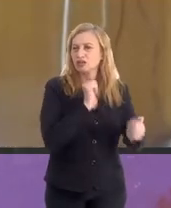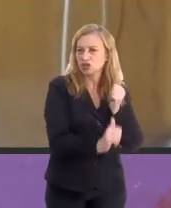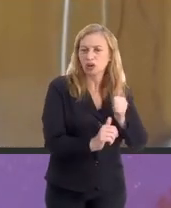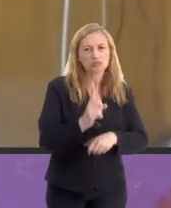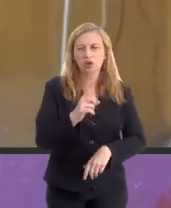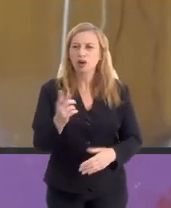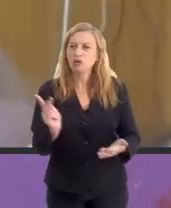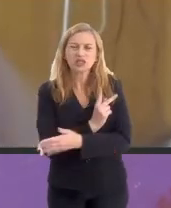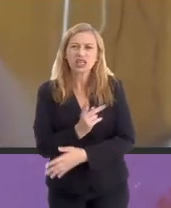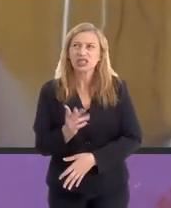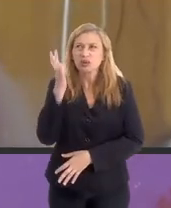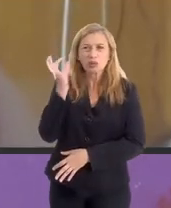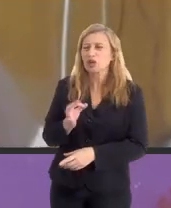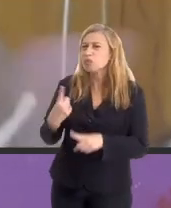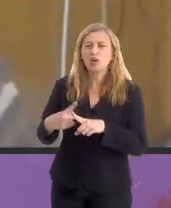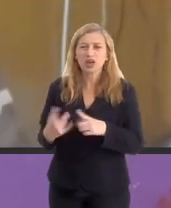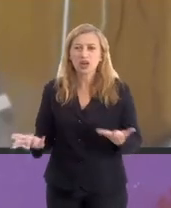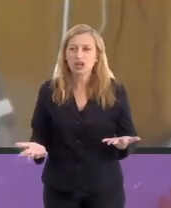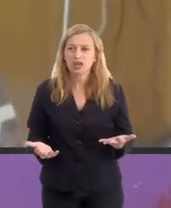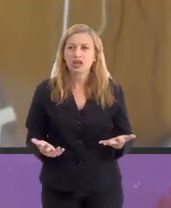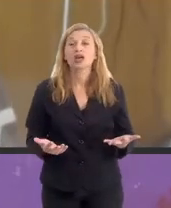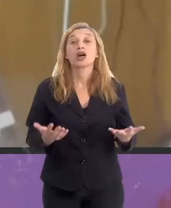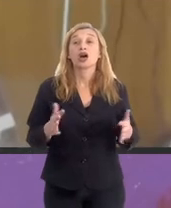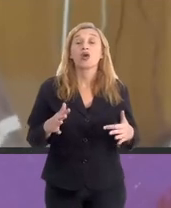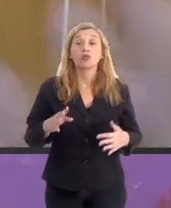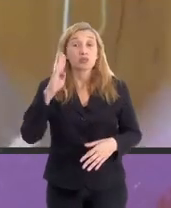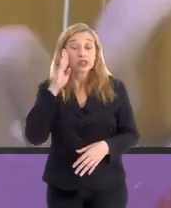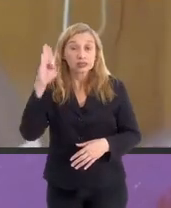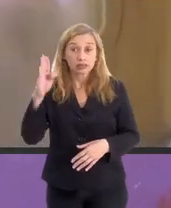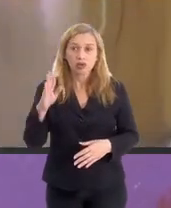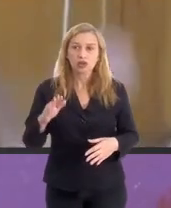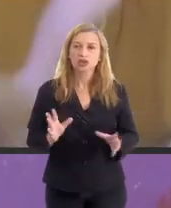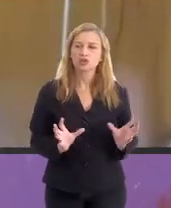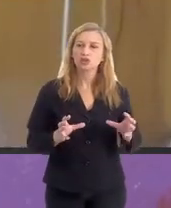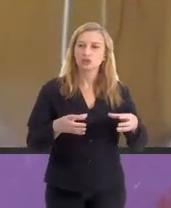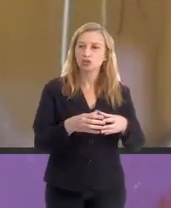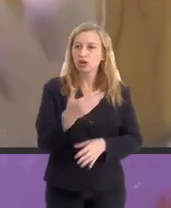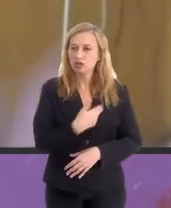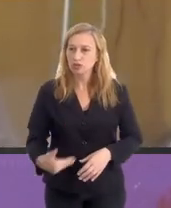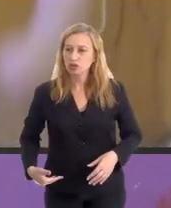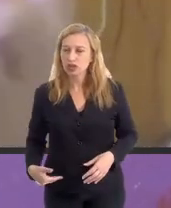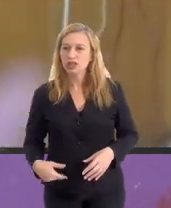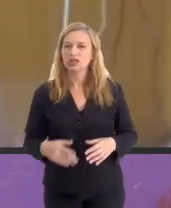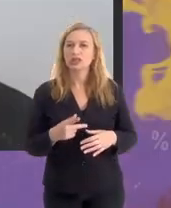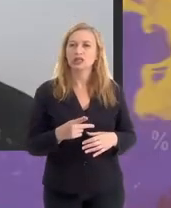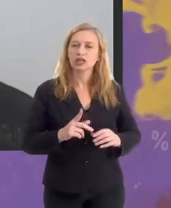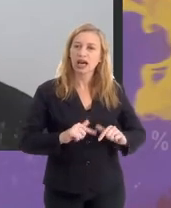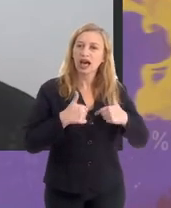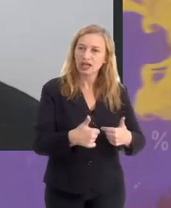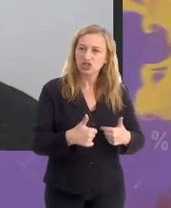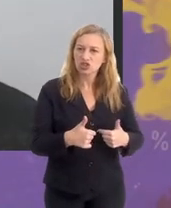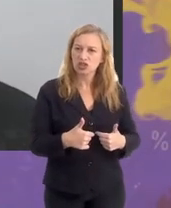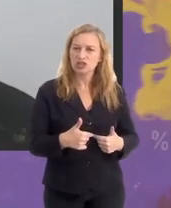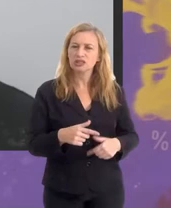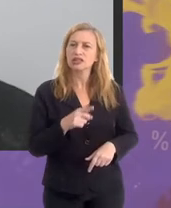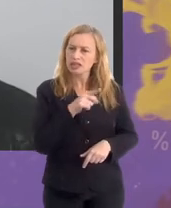isso não acontece alguém pode me dizer porque eu não consigo entender a razão eu acho que seria fundamental que os órgãos responsáveis se